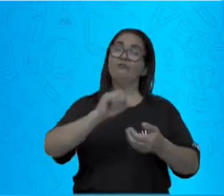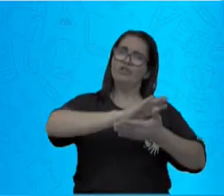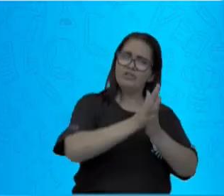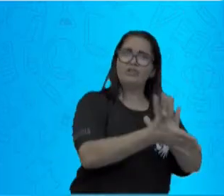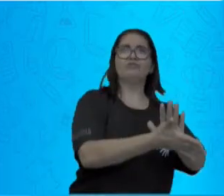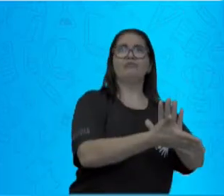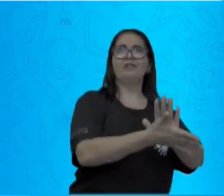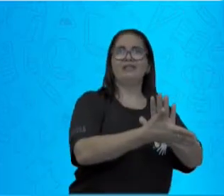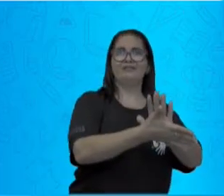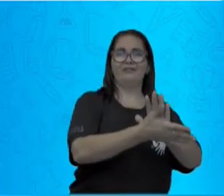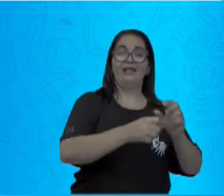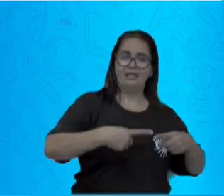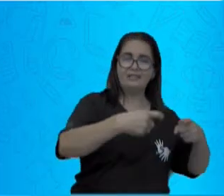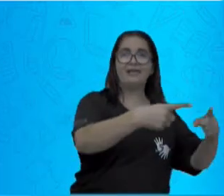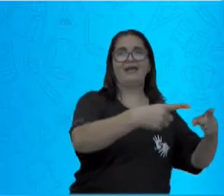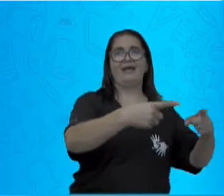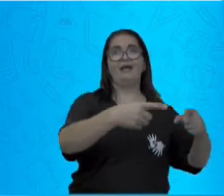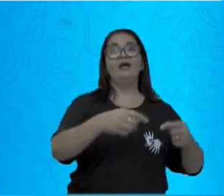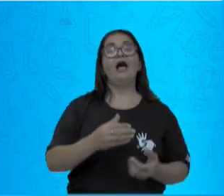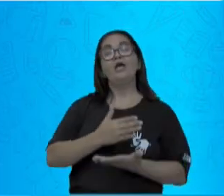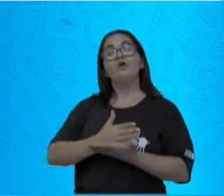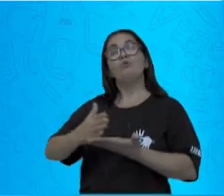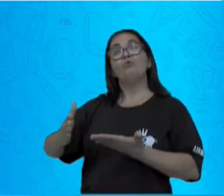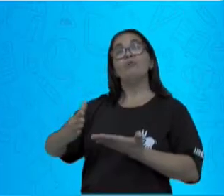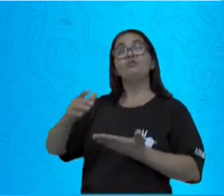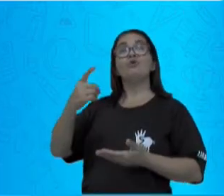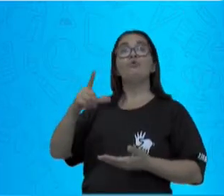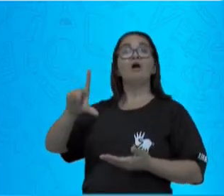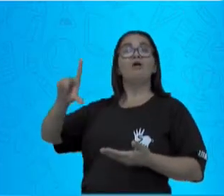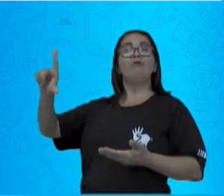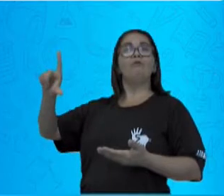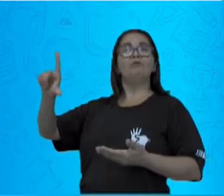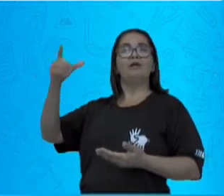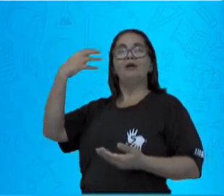isso, surge a monarquia,